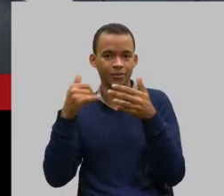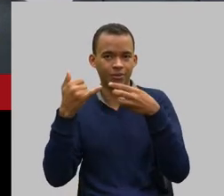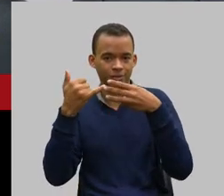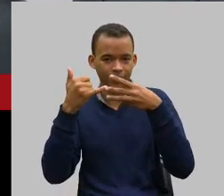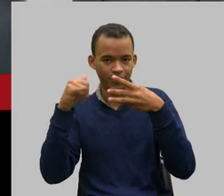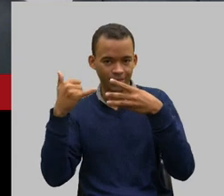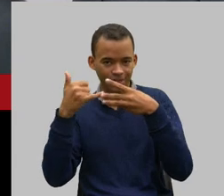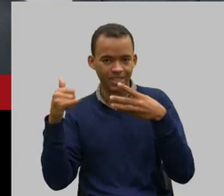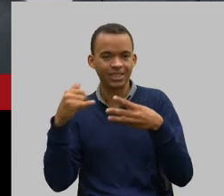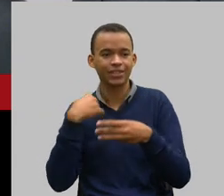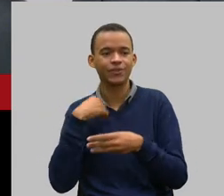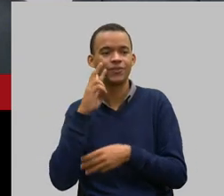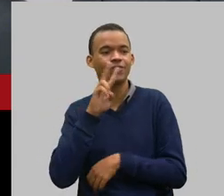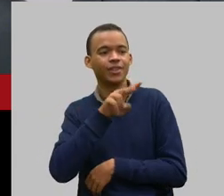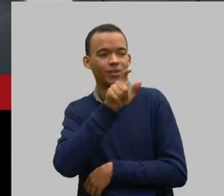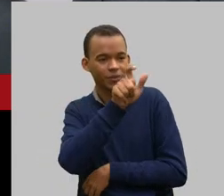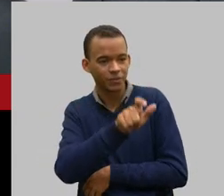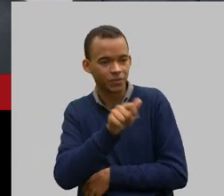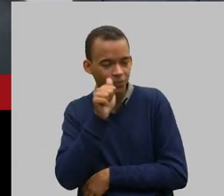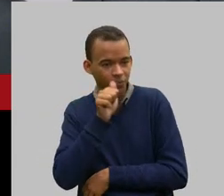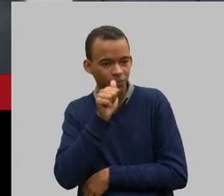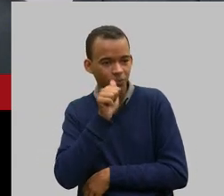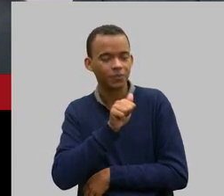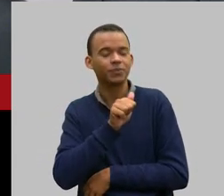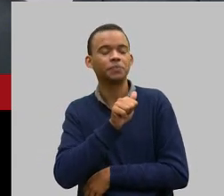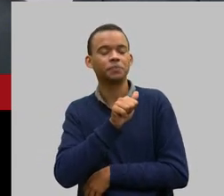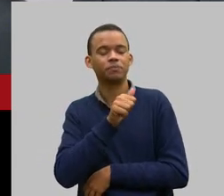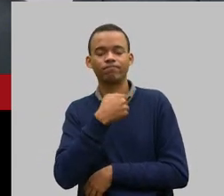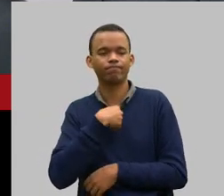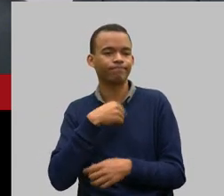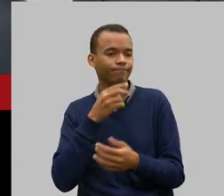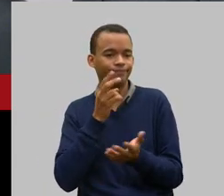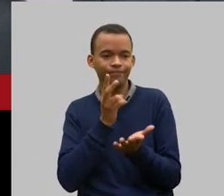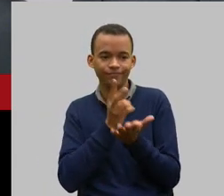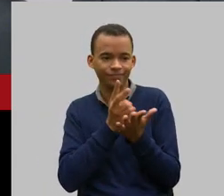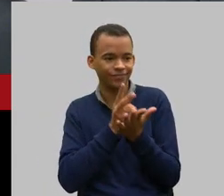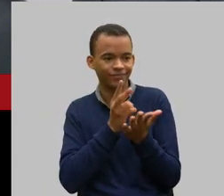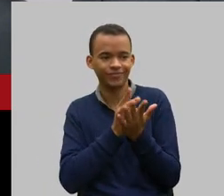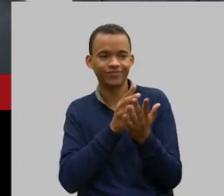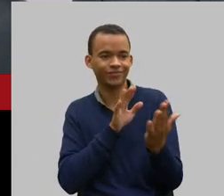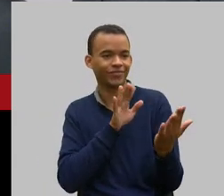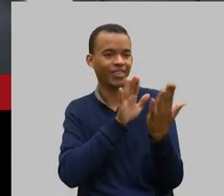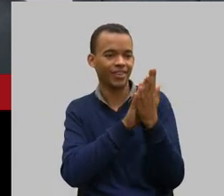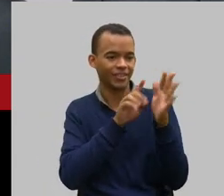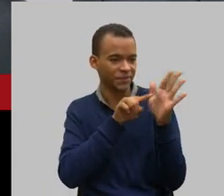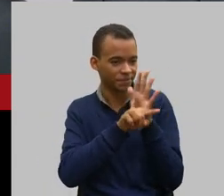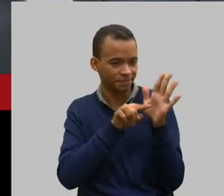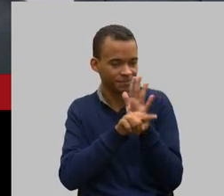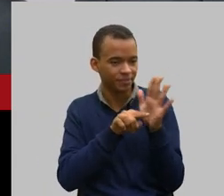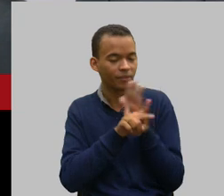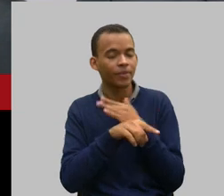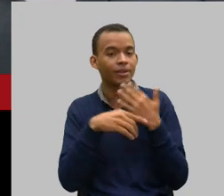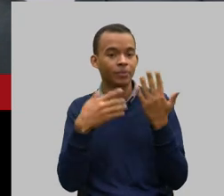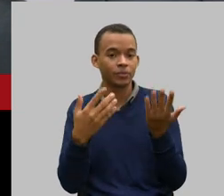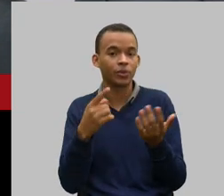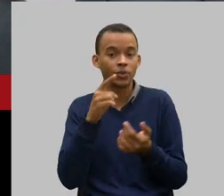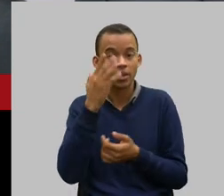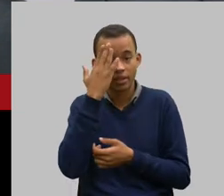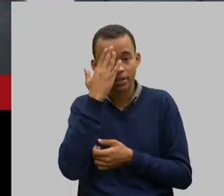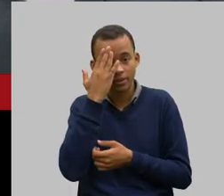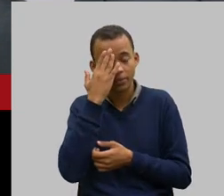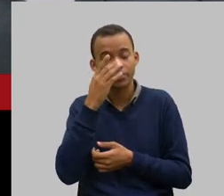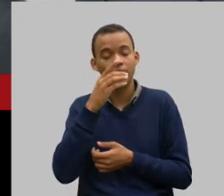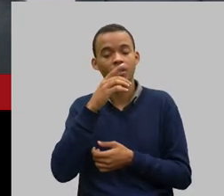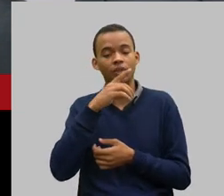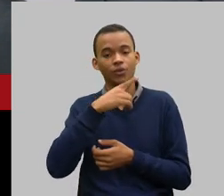Eh realmente tem sido muito bem atendido pela pela semig mas como é do conhecimento do senhor nós fizemos a lei